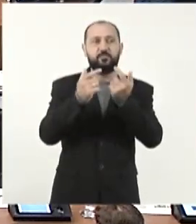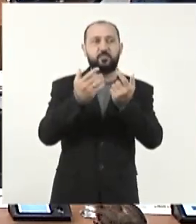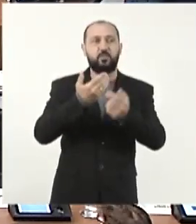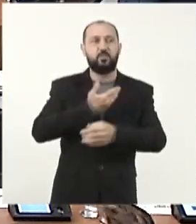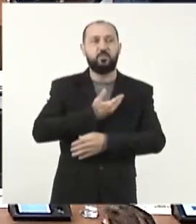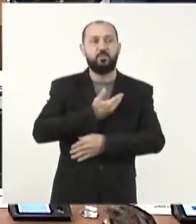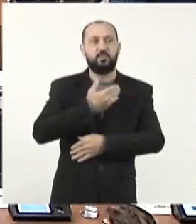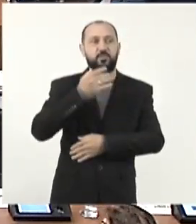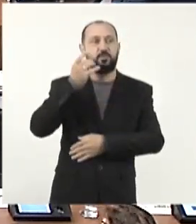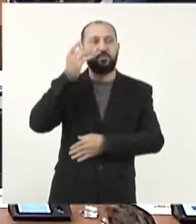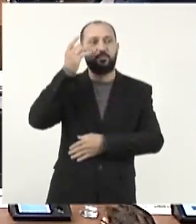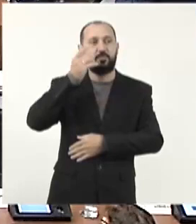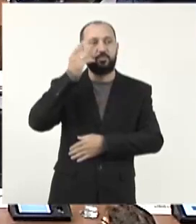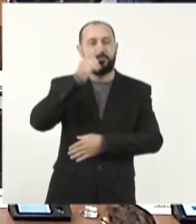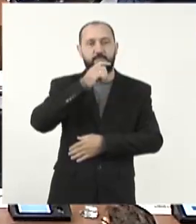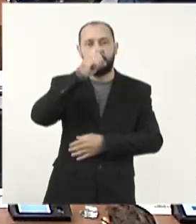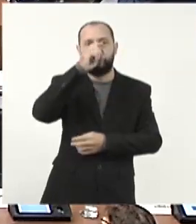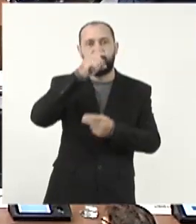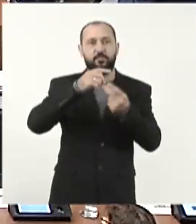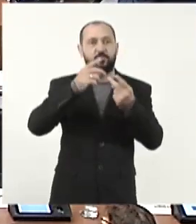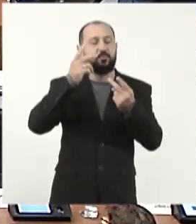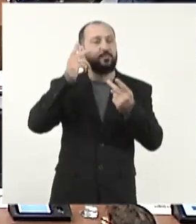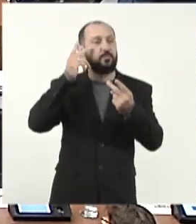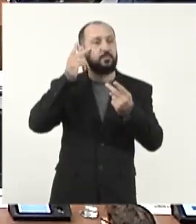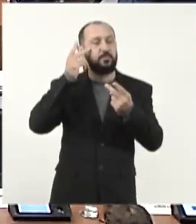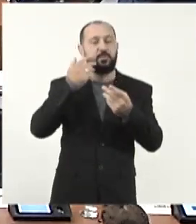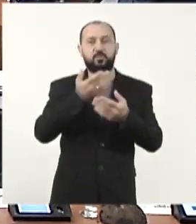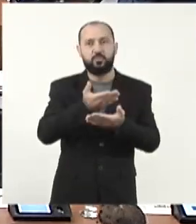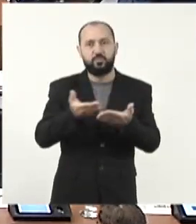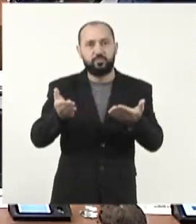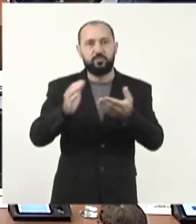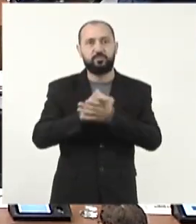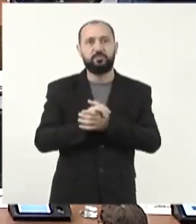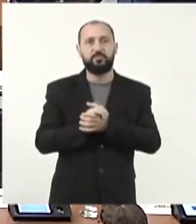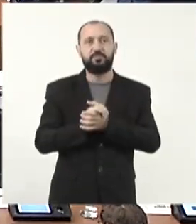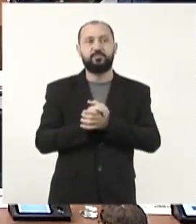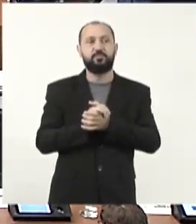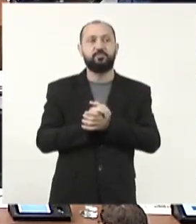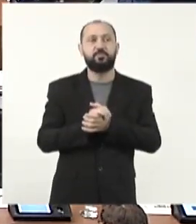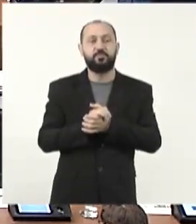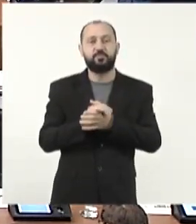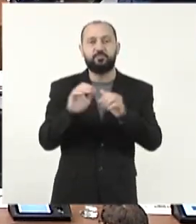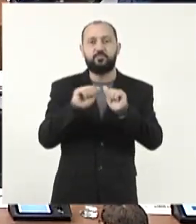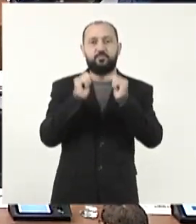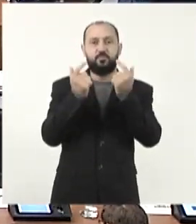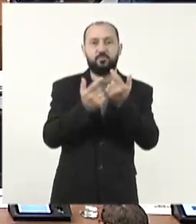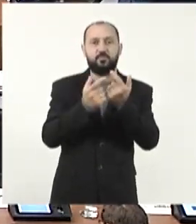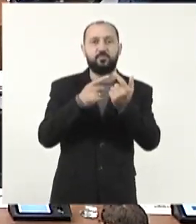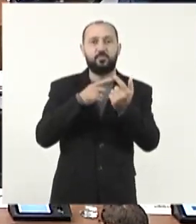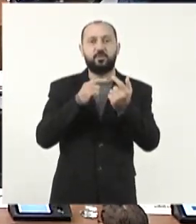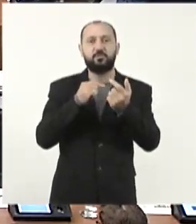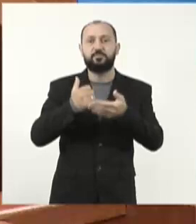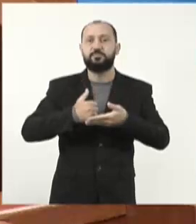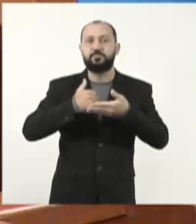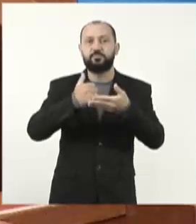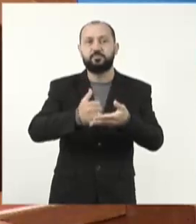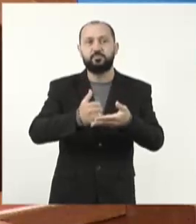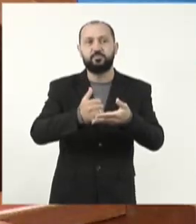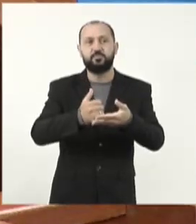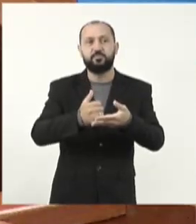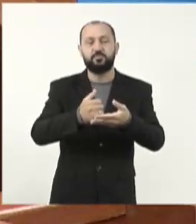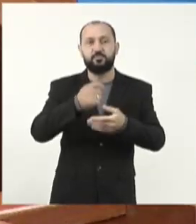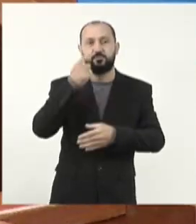deputado Zeca do PT, Pedro Kemp, enfim, os demais. Que a Assembleia Legislativa de Mato Grosso do Sul tem dado uma contribuição